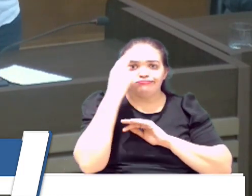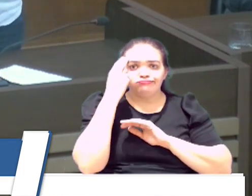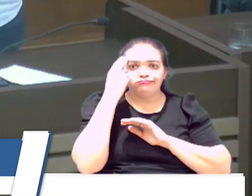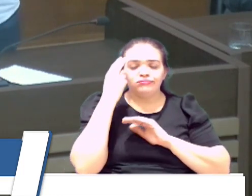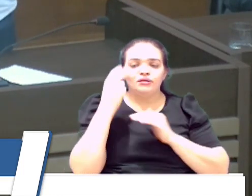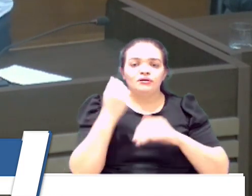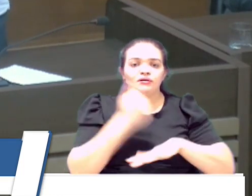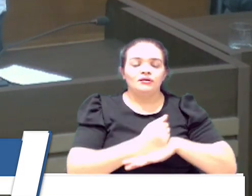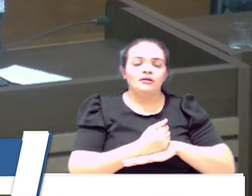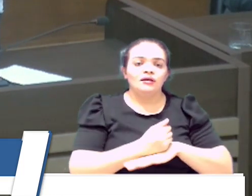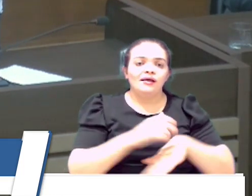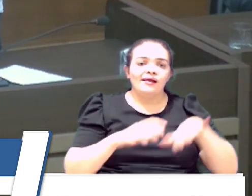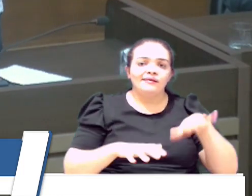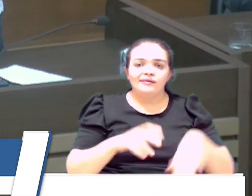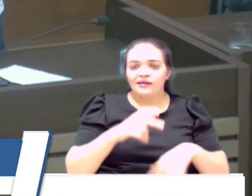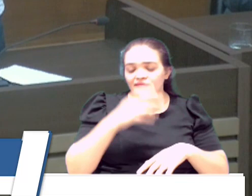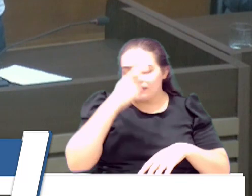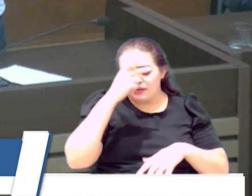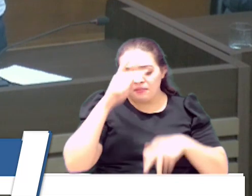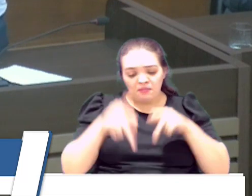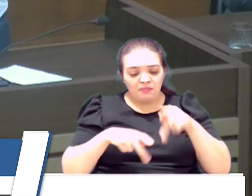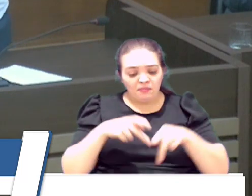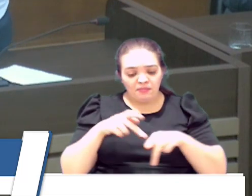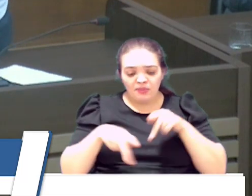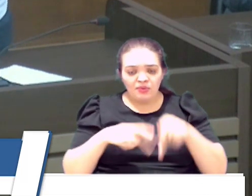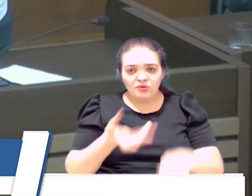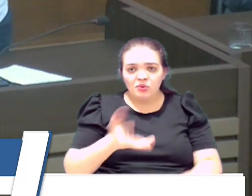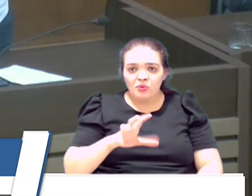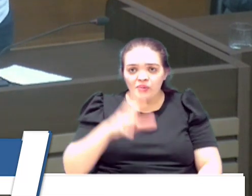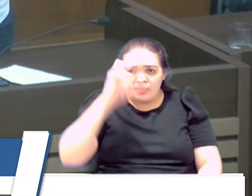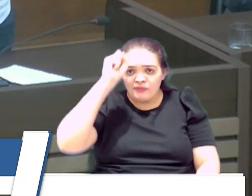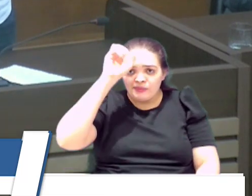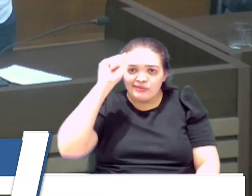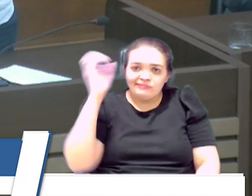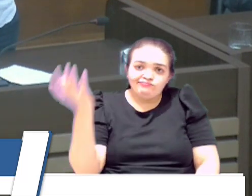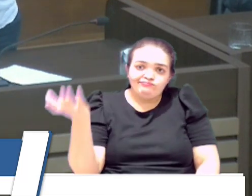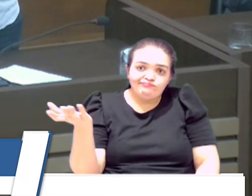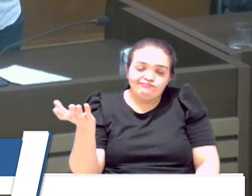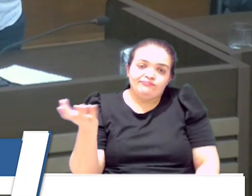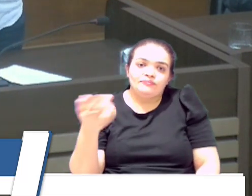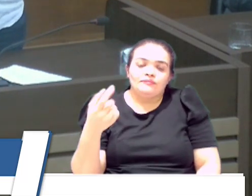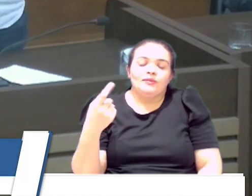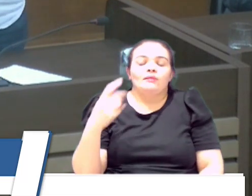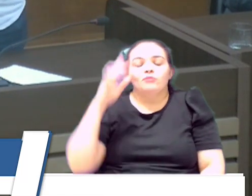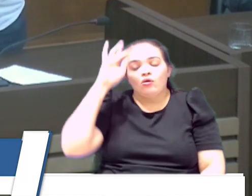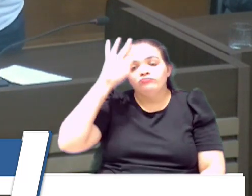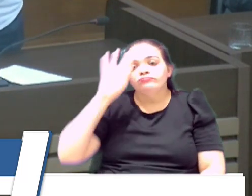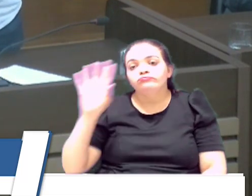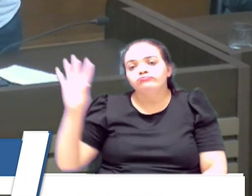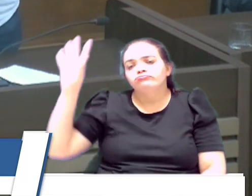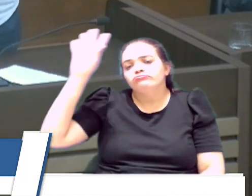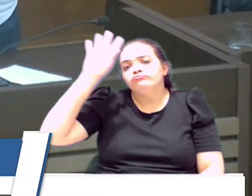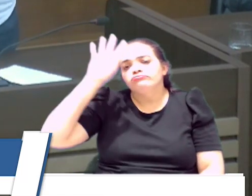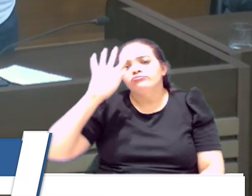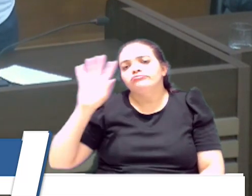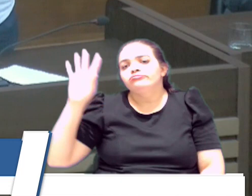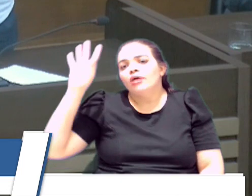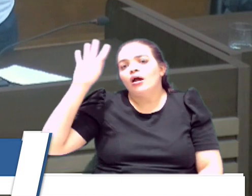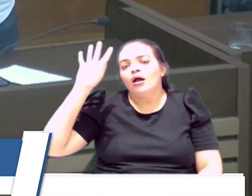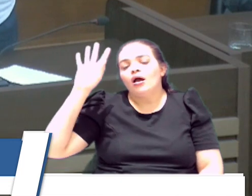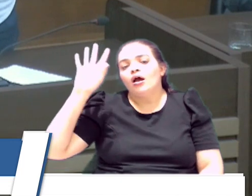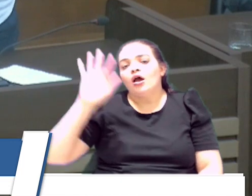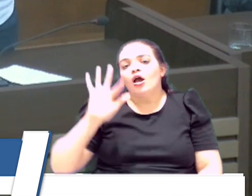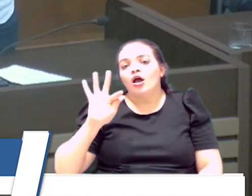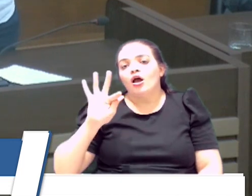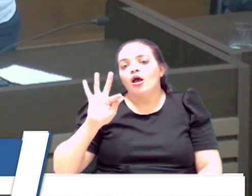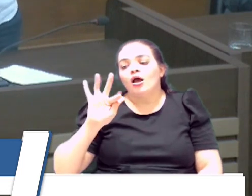tem gente que não quer aprender com o exemplo da Flor da Vida. Então, pessoal, eu sonho com o dia em que a Flor da